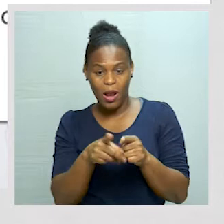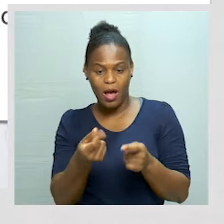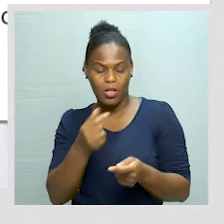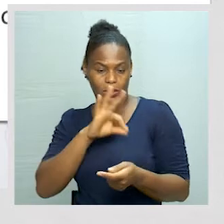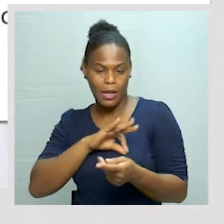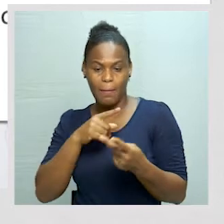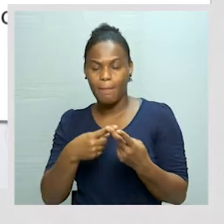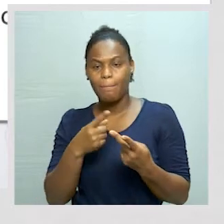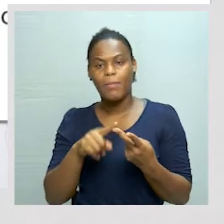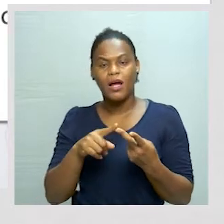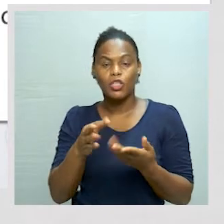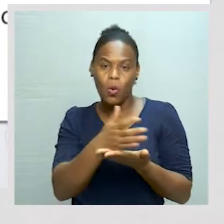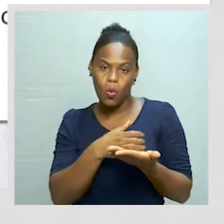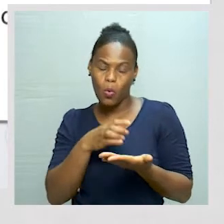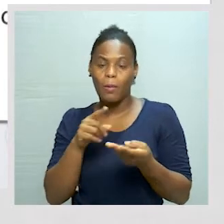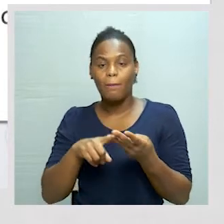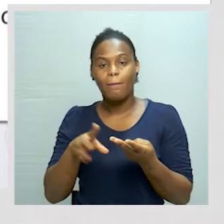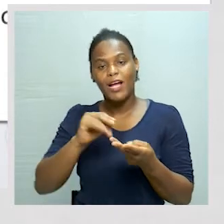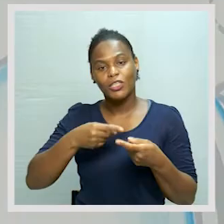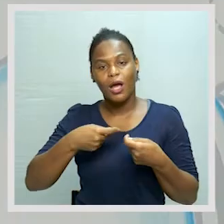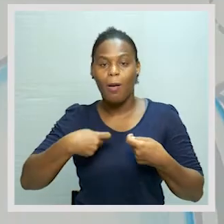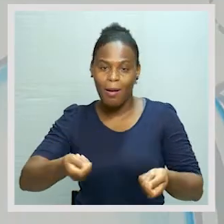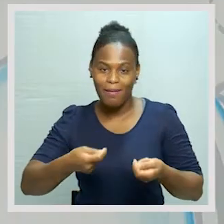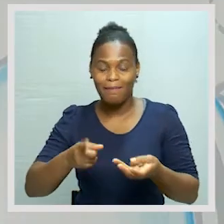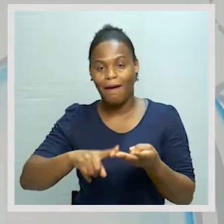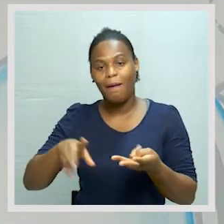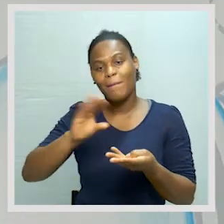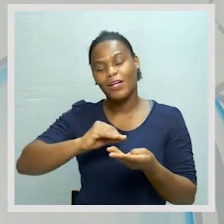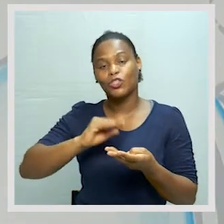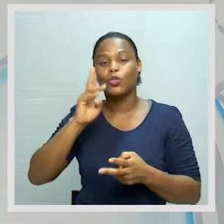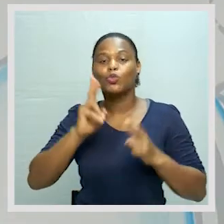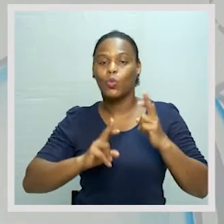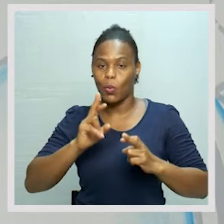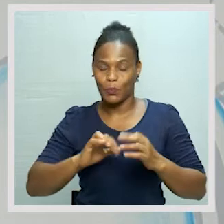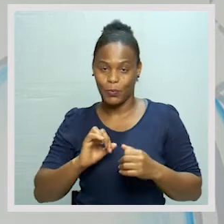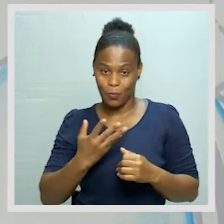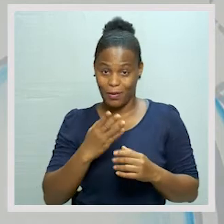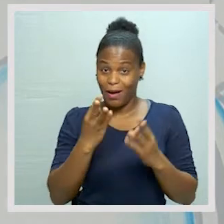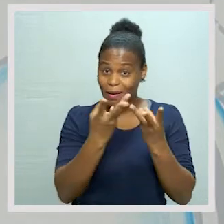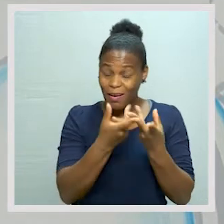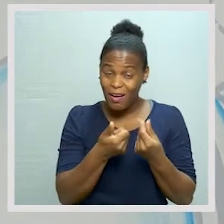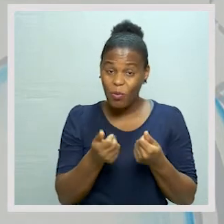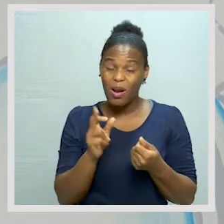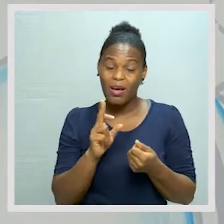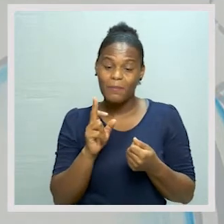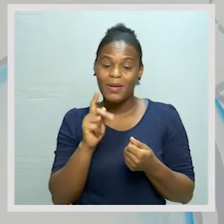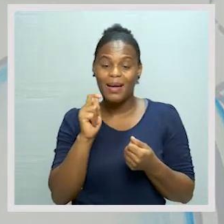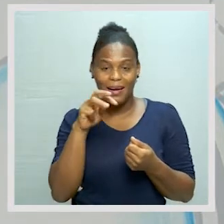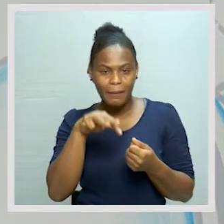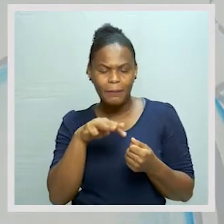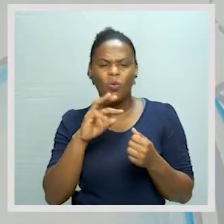mais lucros, mais rendas e mais juros. Quando nós calculamos o rendimento interno, que produto que